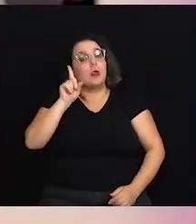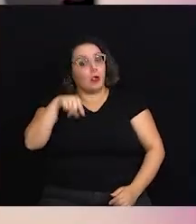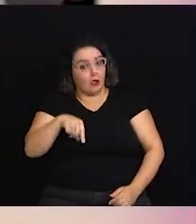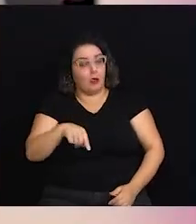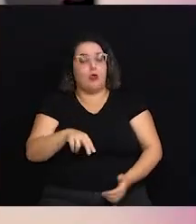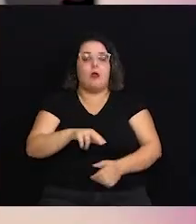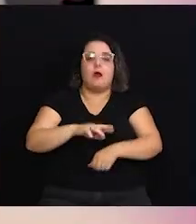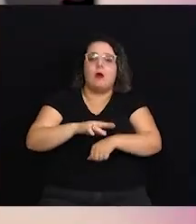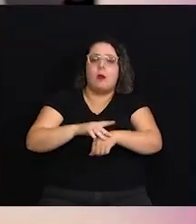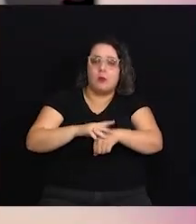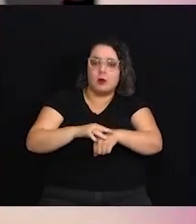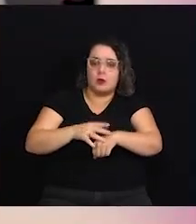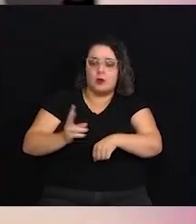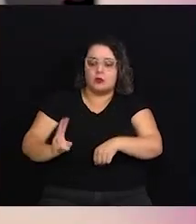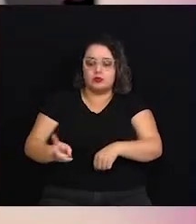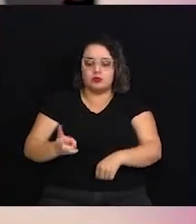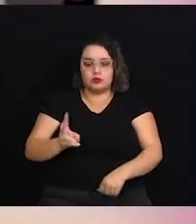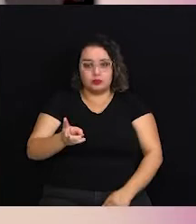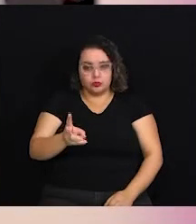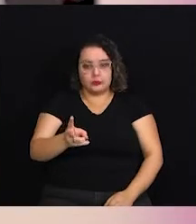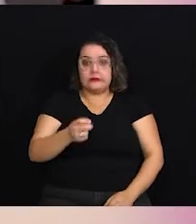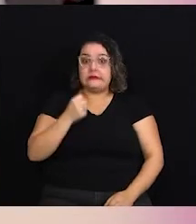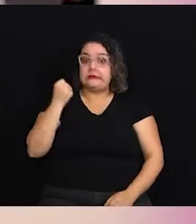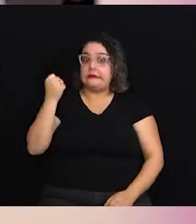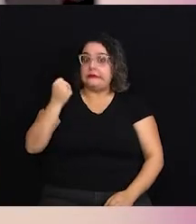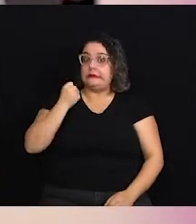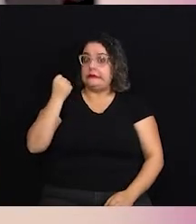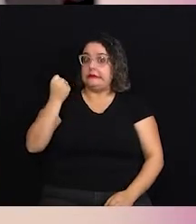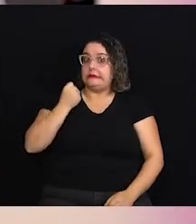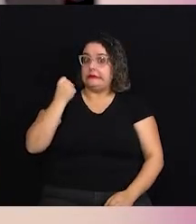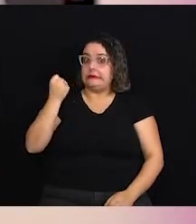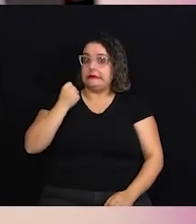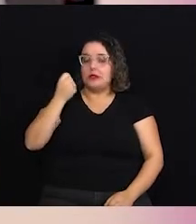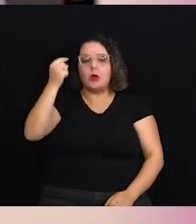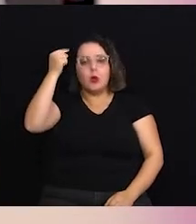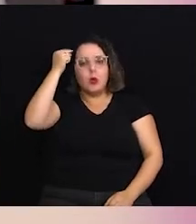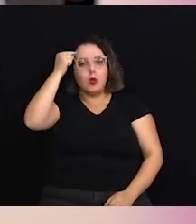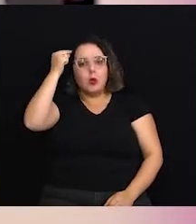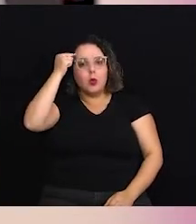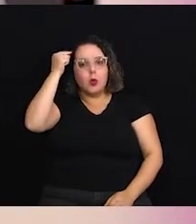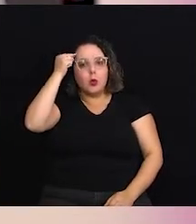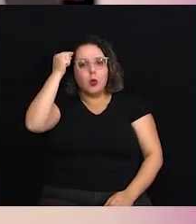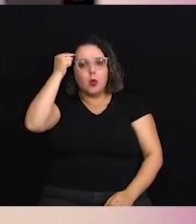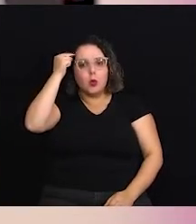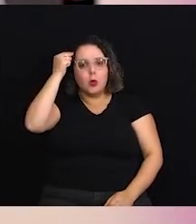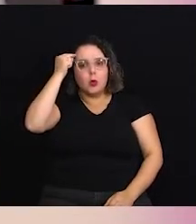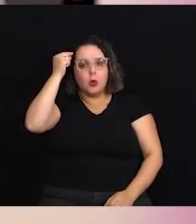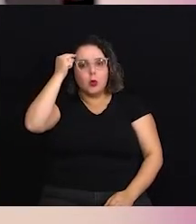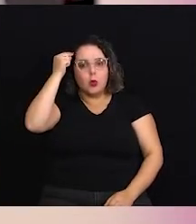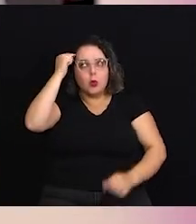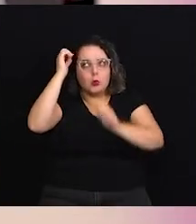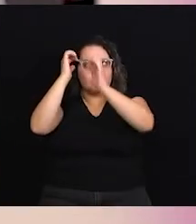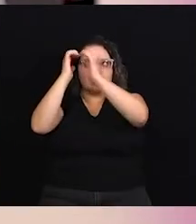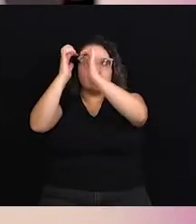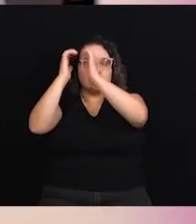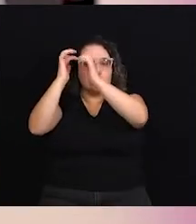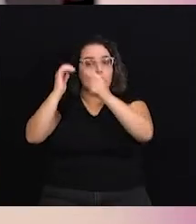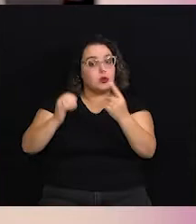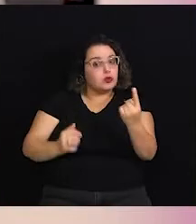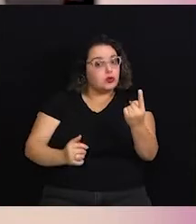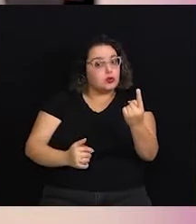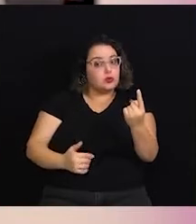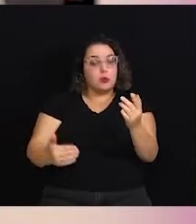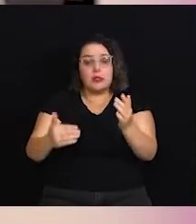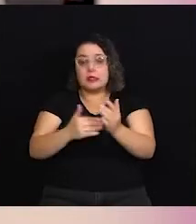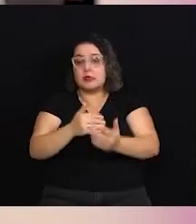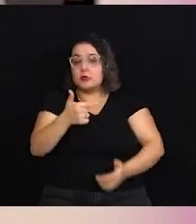doença crônica e é grave do cérebro que acometem mais ou menos um